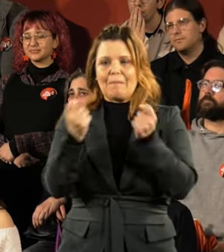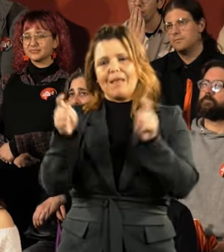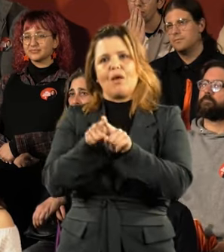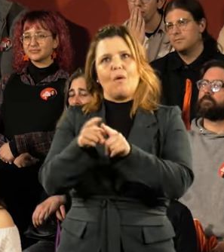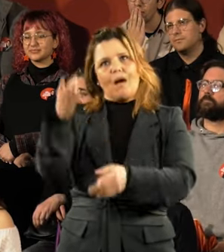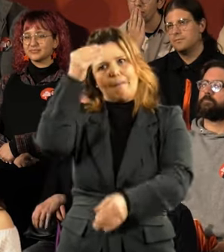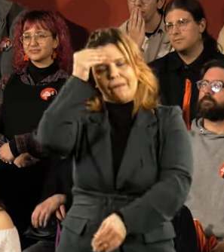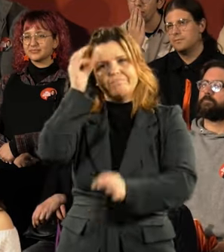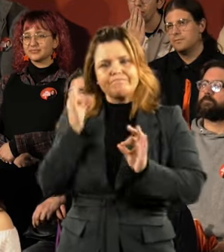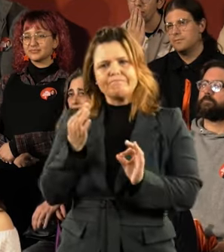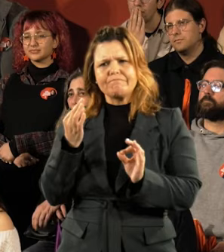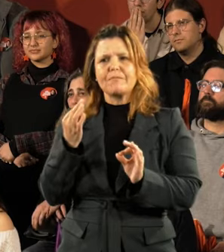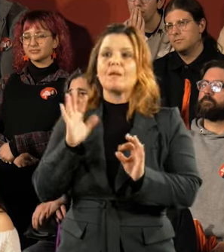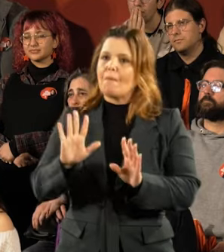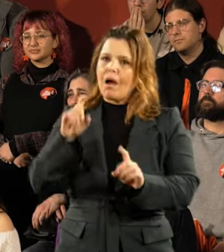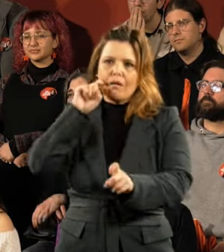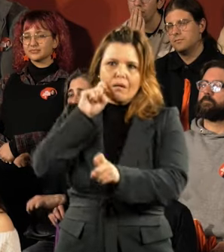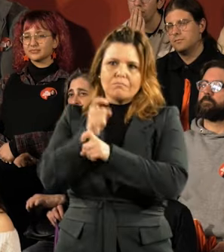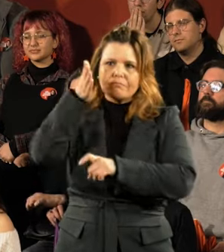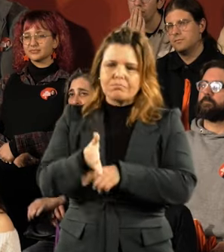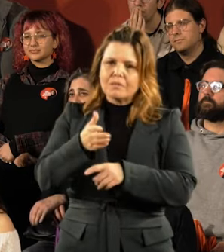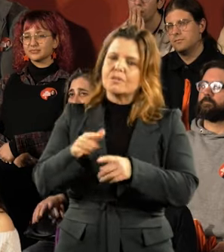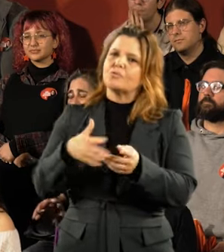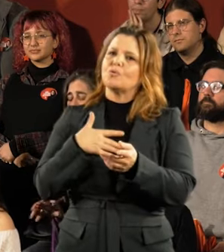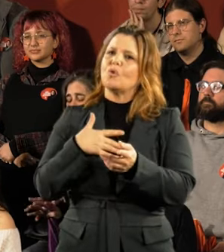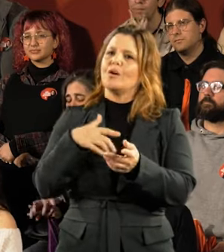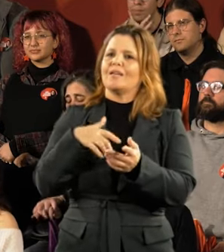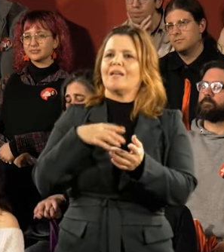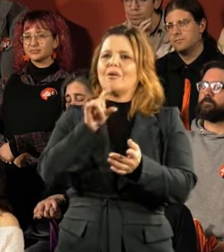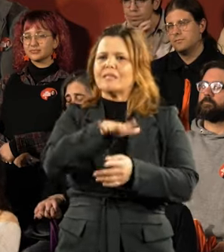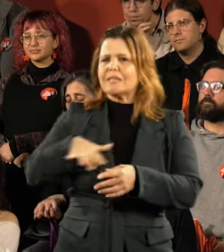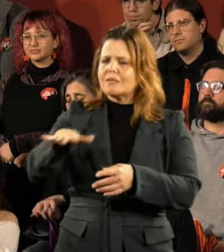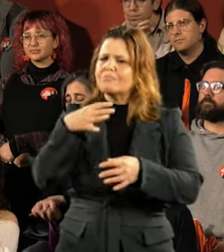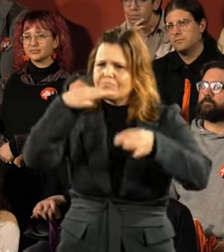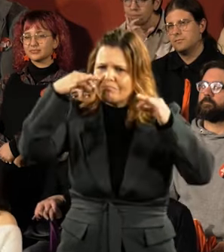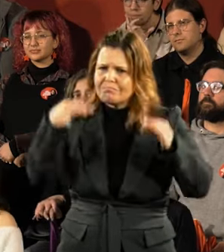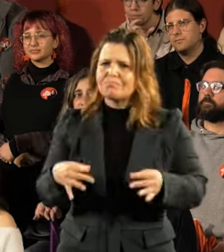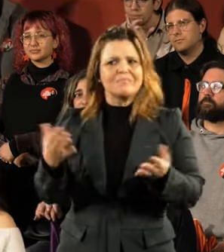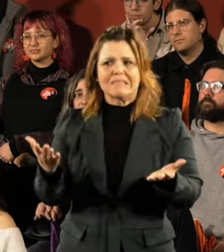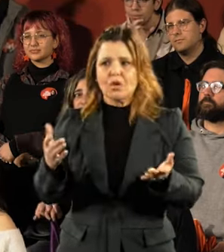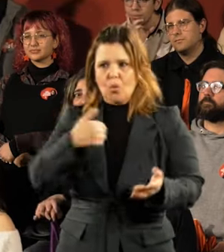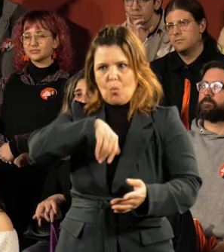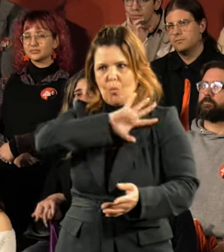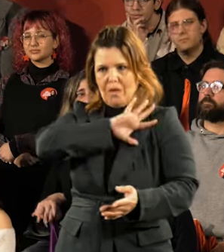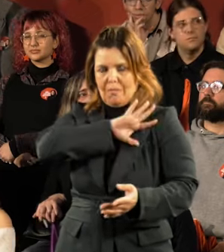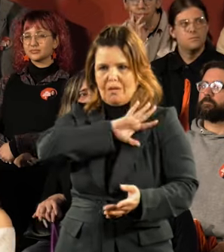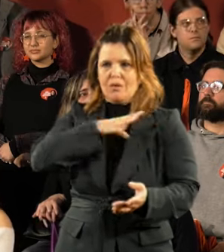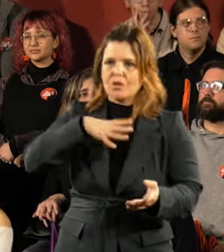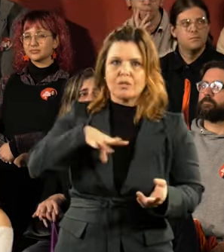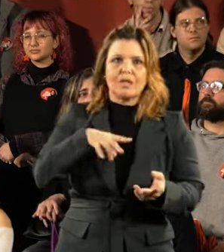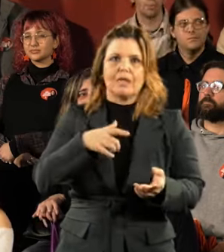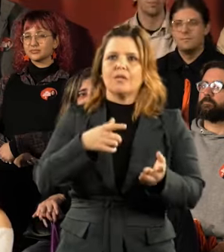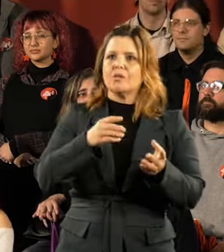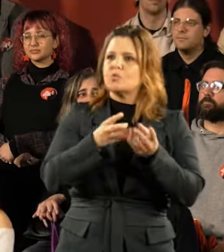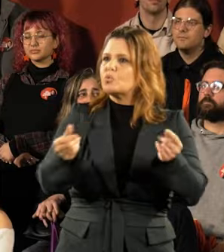aprendizagem mas é também exigência de transpor para um território específico neste caso para Coimbra aquelas que são